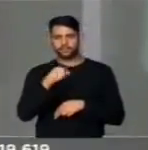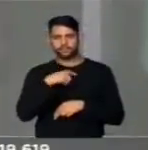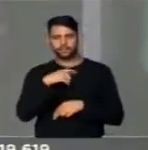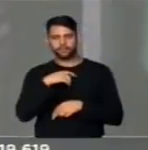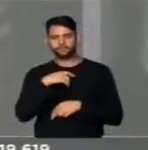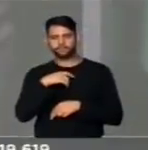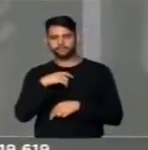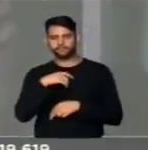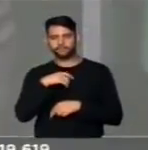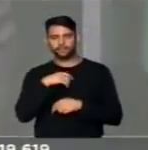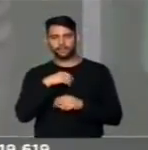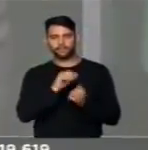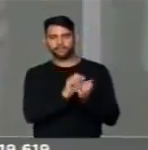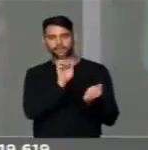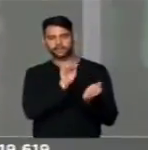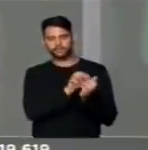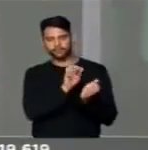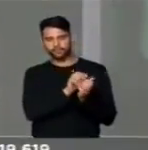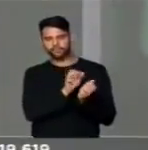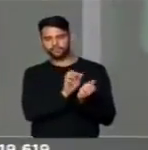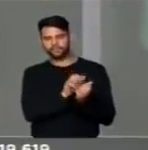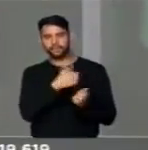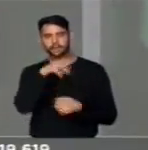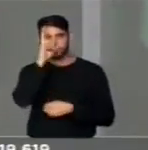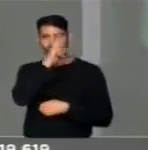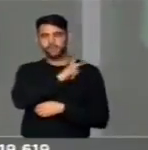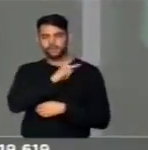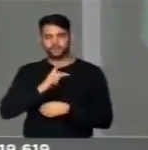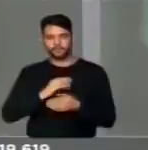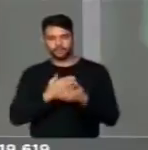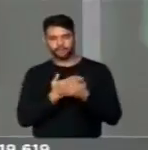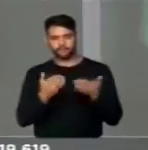Pernambuco. Senhor presidente,